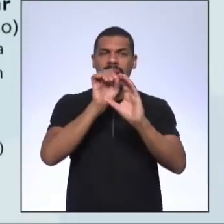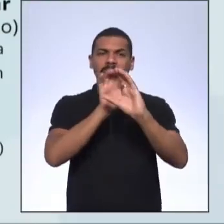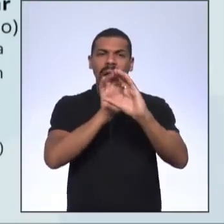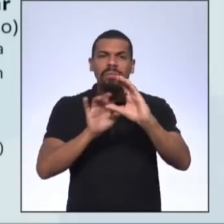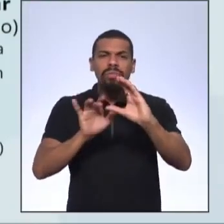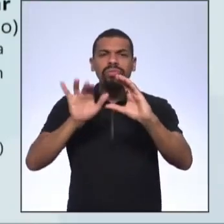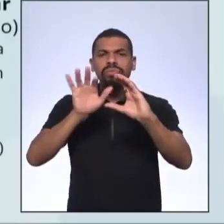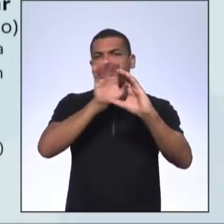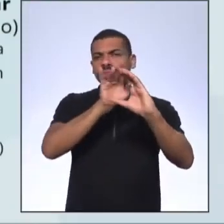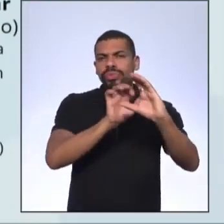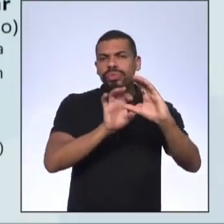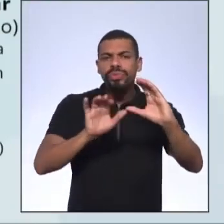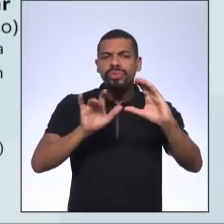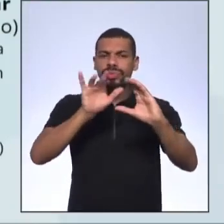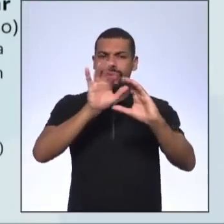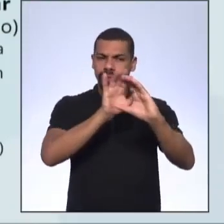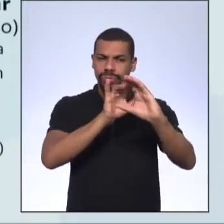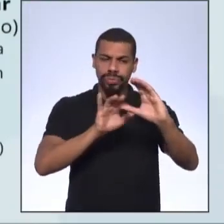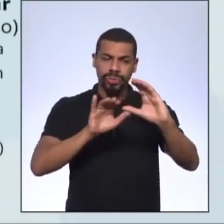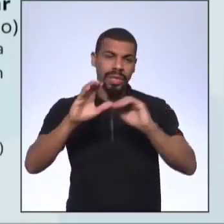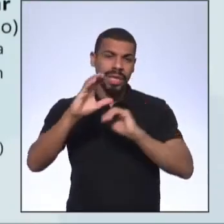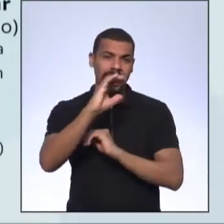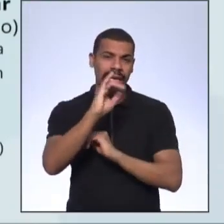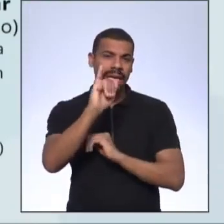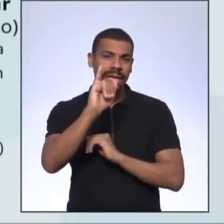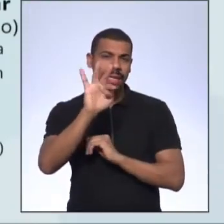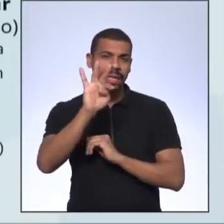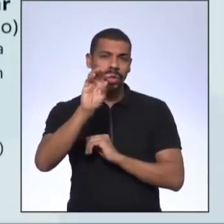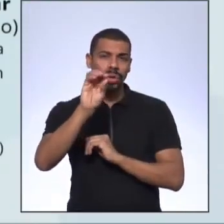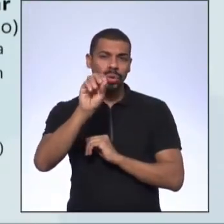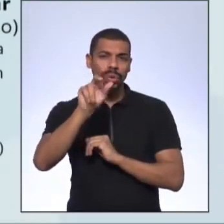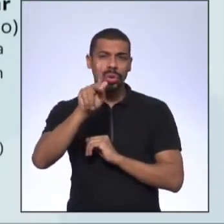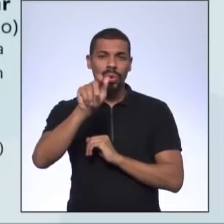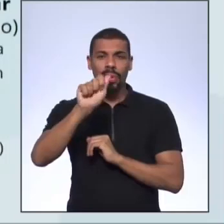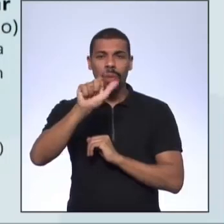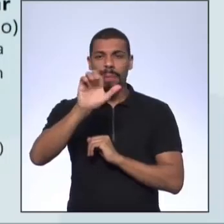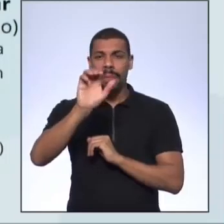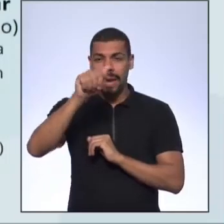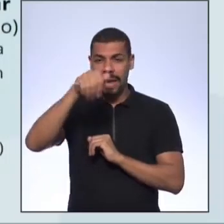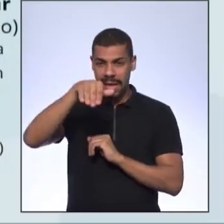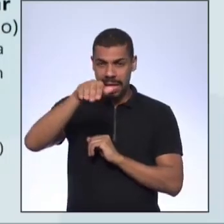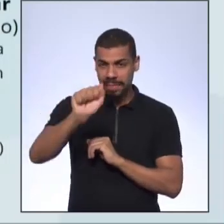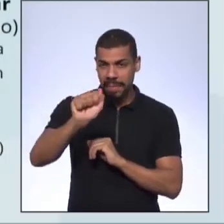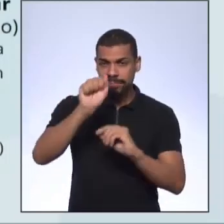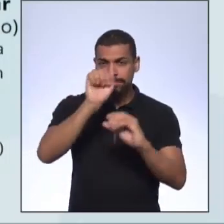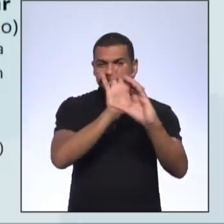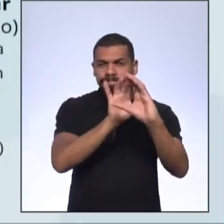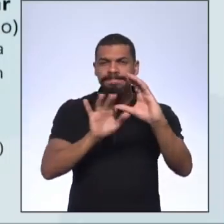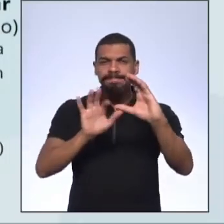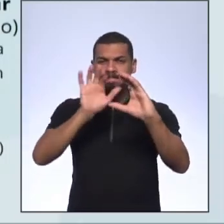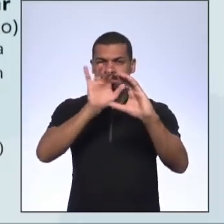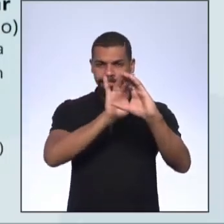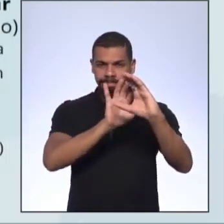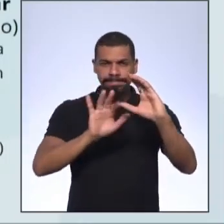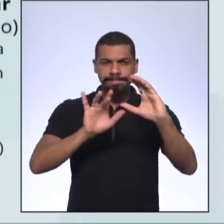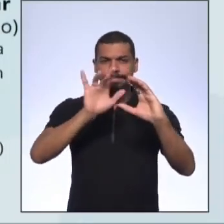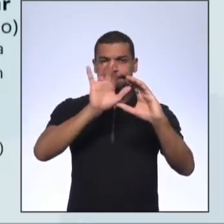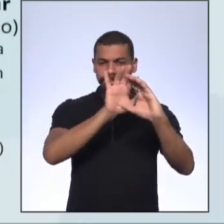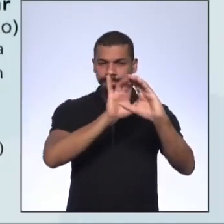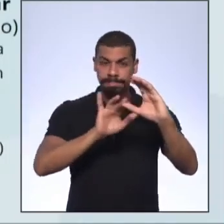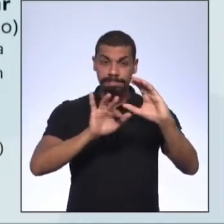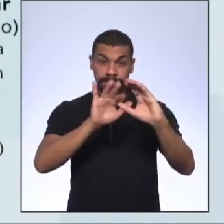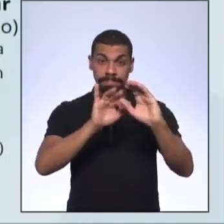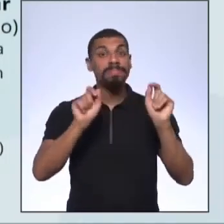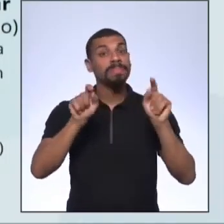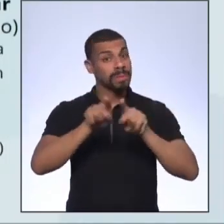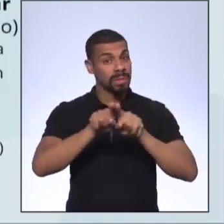não tem organelas membranosas, como tem em células eucarióticas que vocês viram nas aulas anteriores.